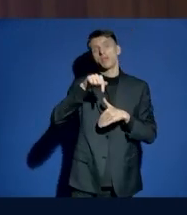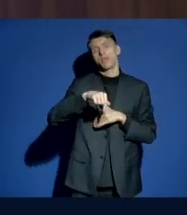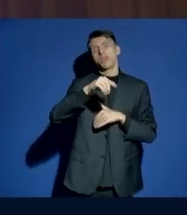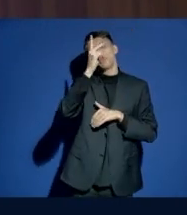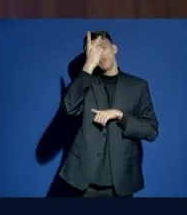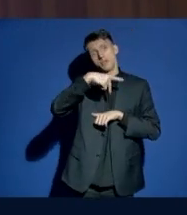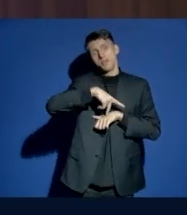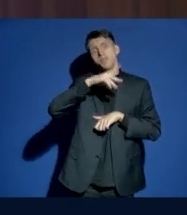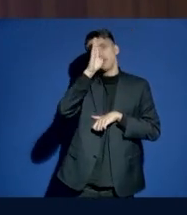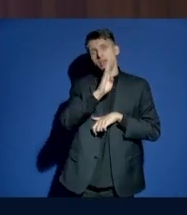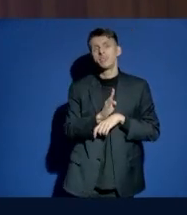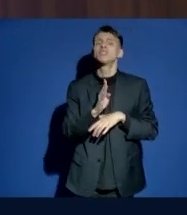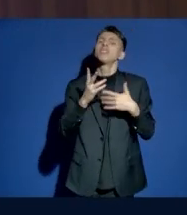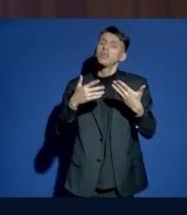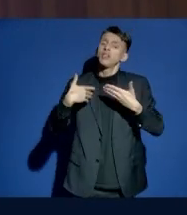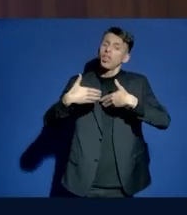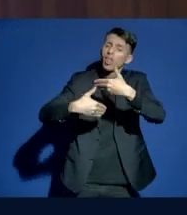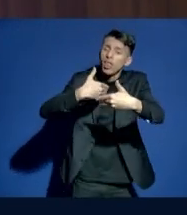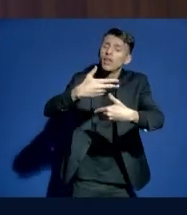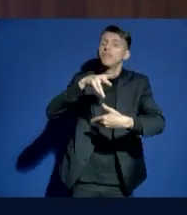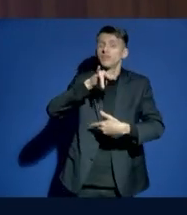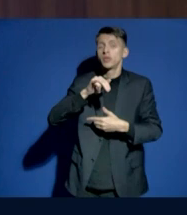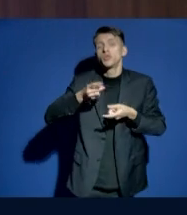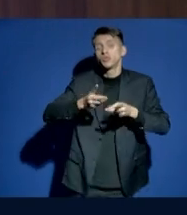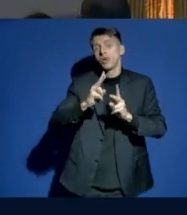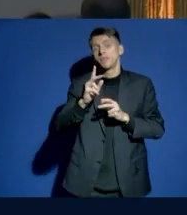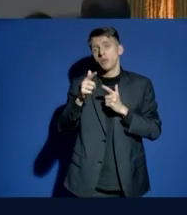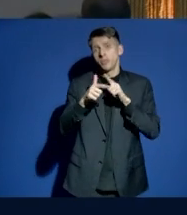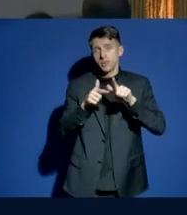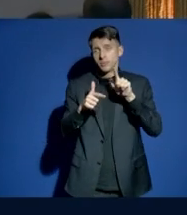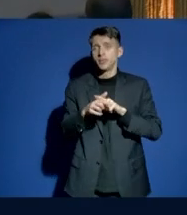vai continuar criando problemas para nós mesmos